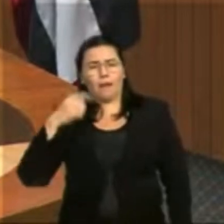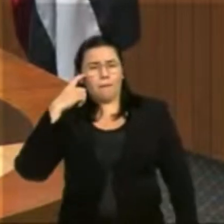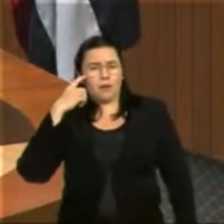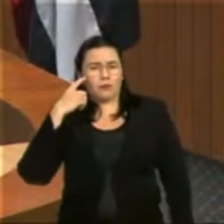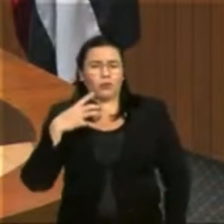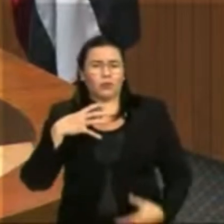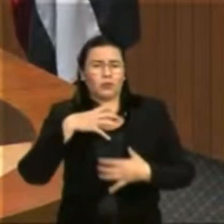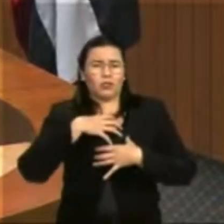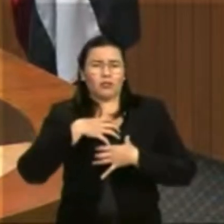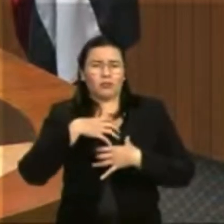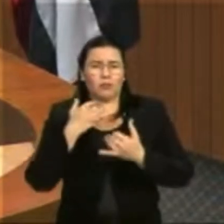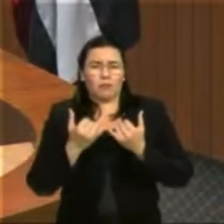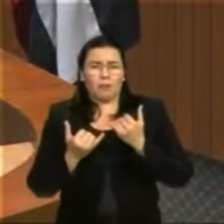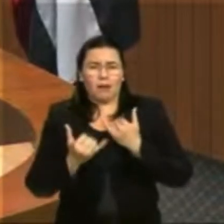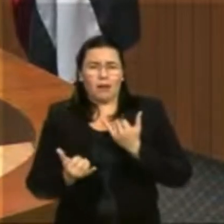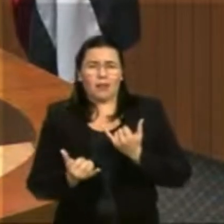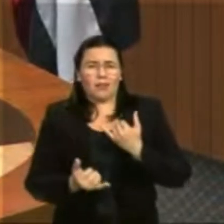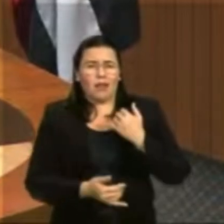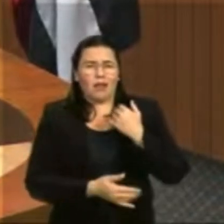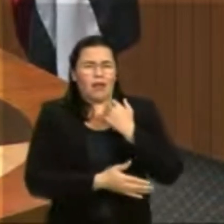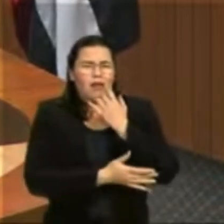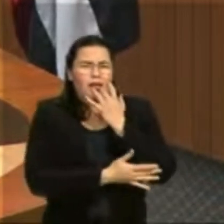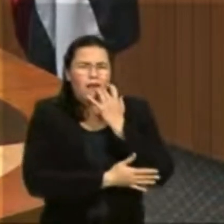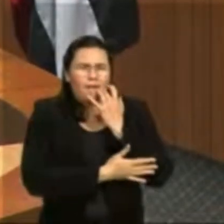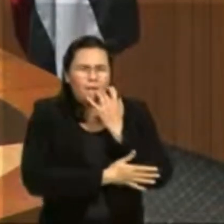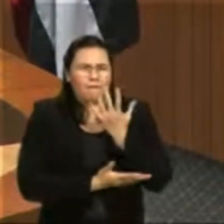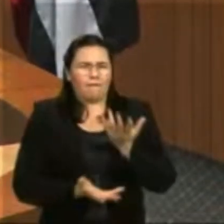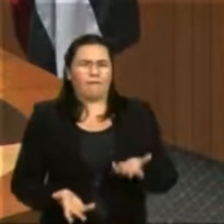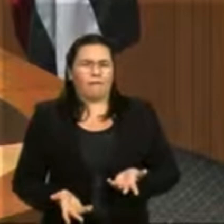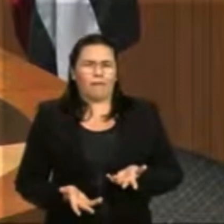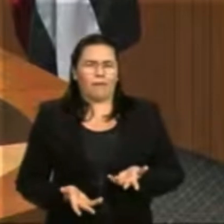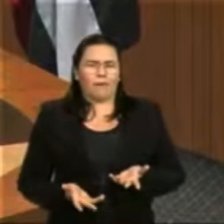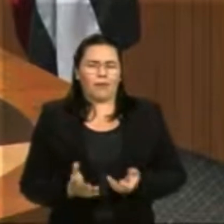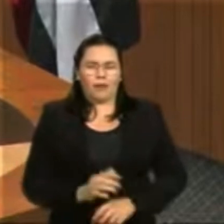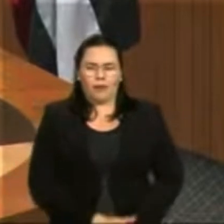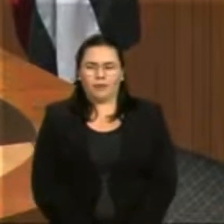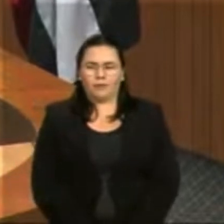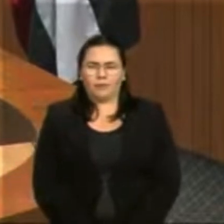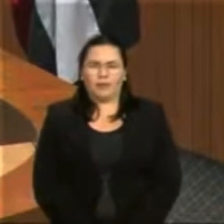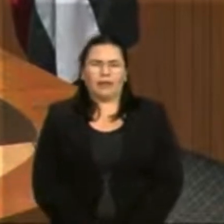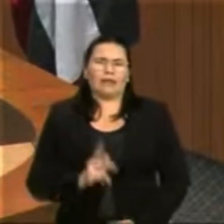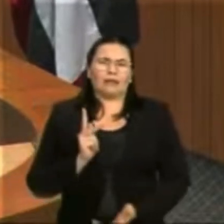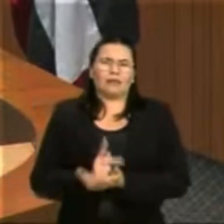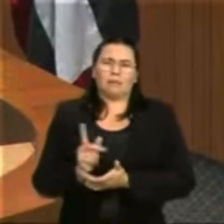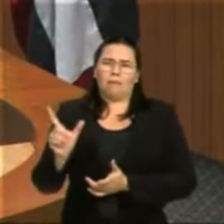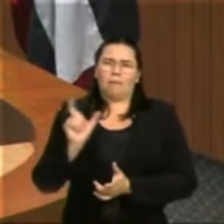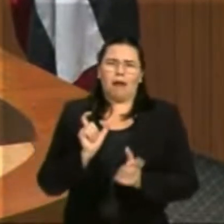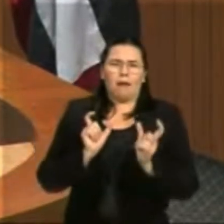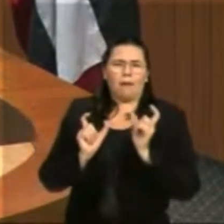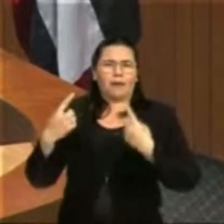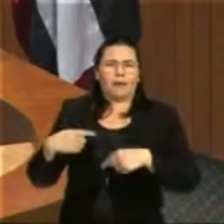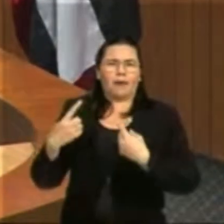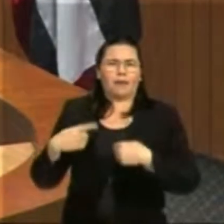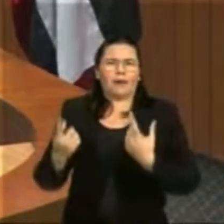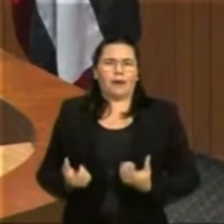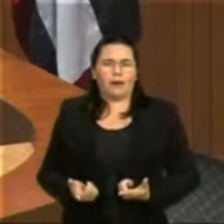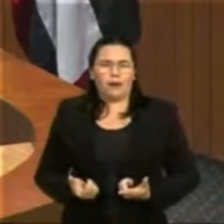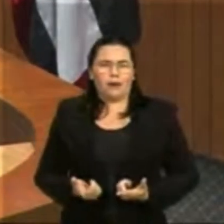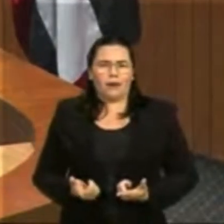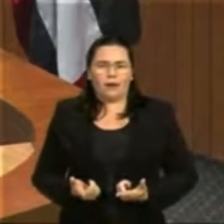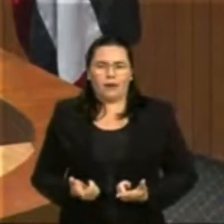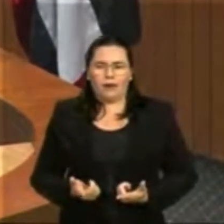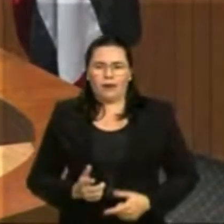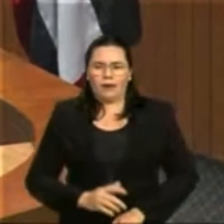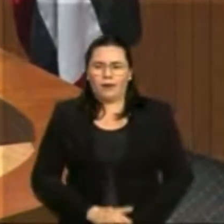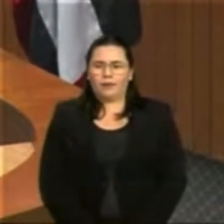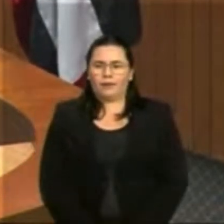que seja isso aí, mas deboche o tempo todo, os argumentos foram construídos, sempre assim, ad hominem, sempre de forma violenta, faz às vezes